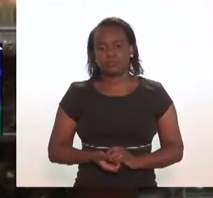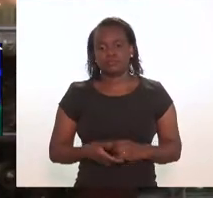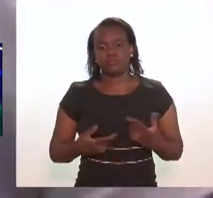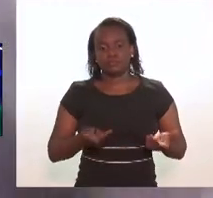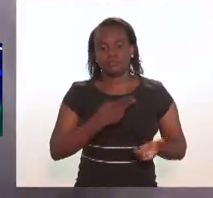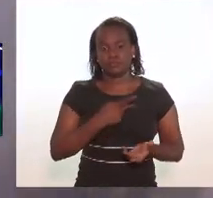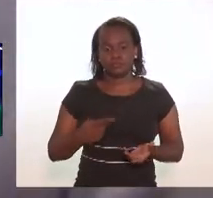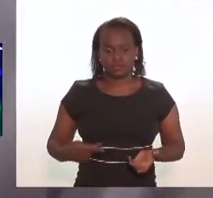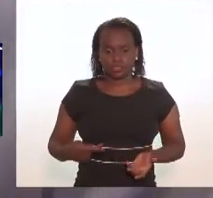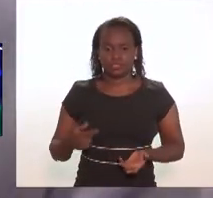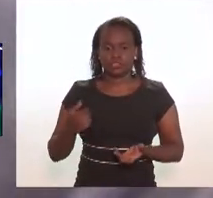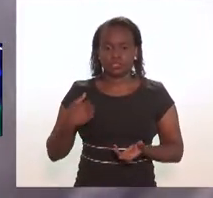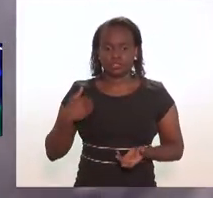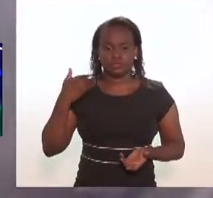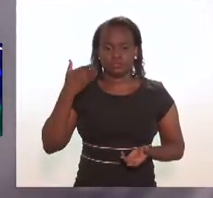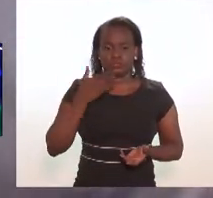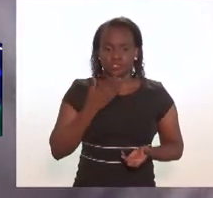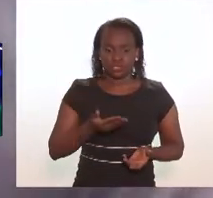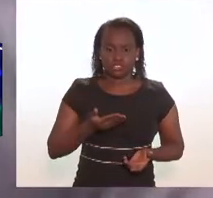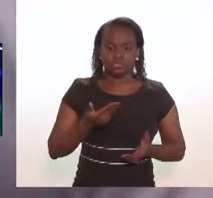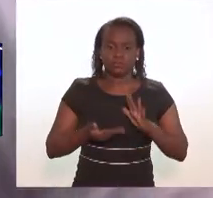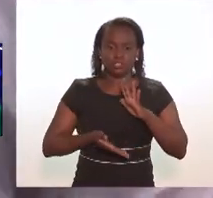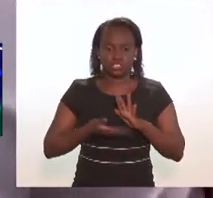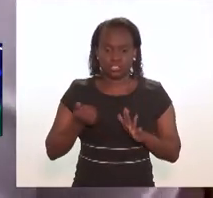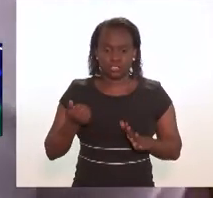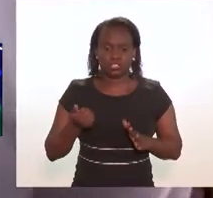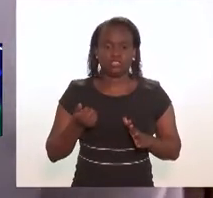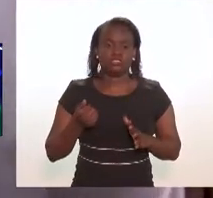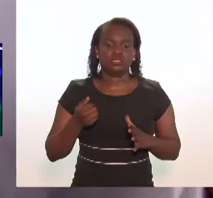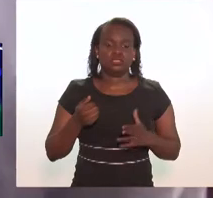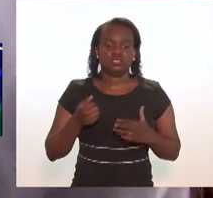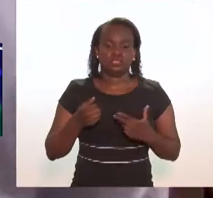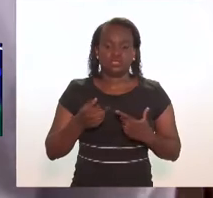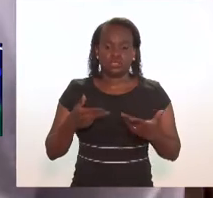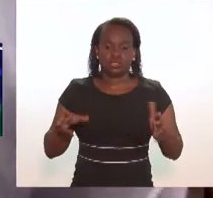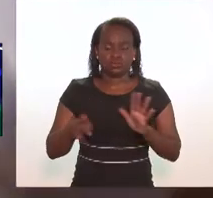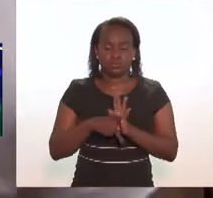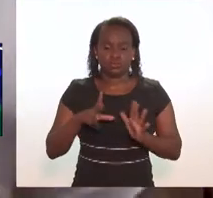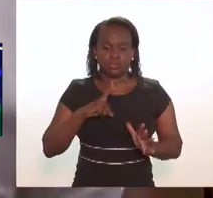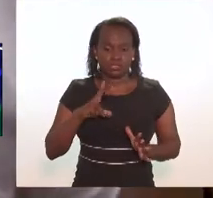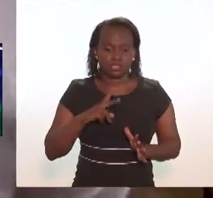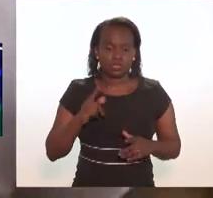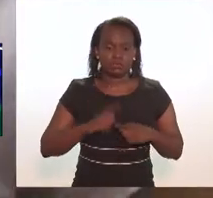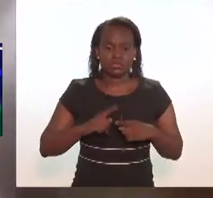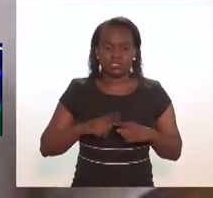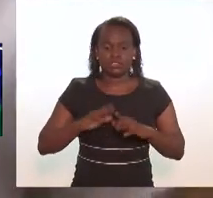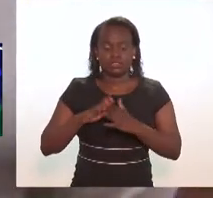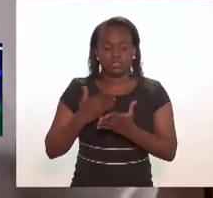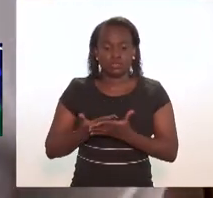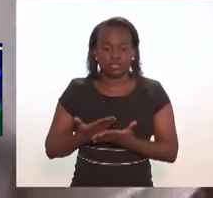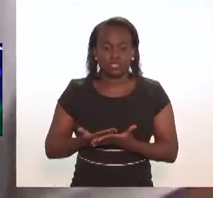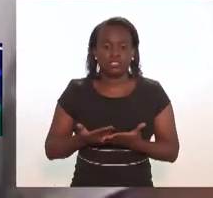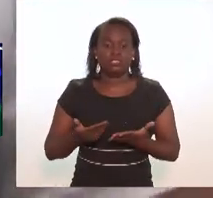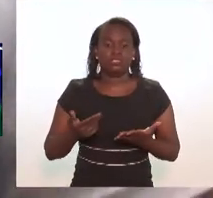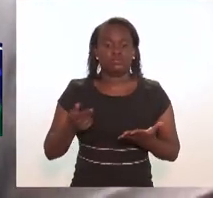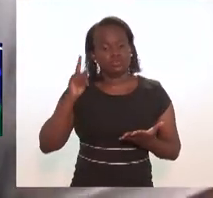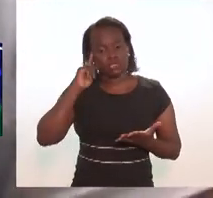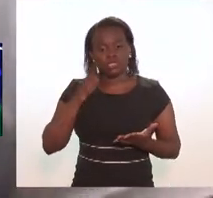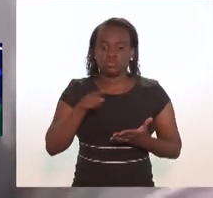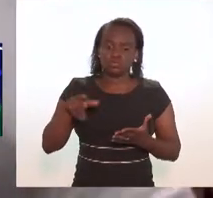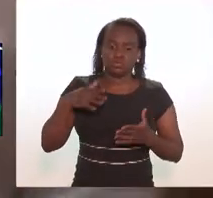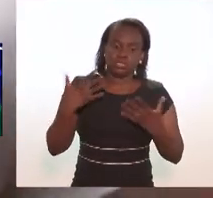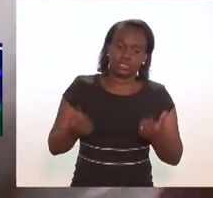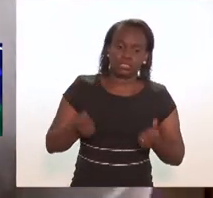Presidente, eu emendei para retirar as instituições privadas, porque eu entendo que se uma escola, e assim os pais concordem,